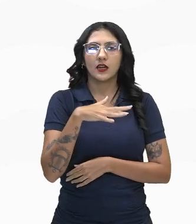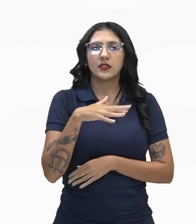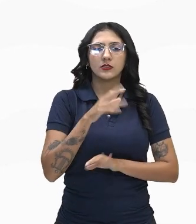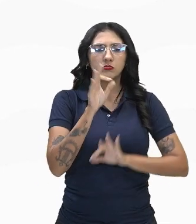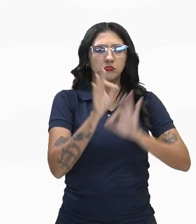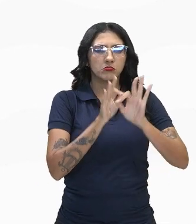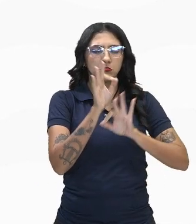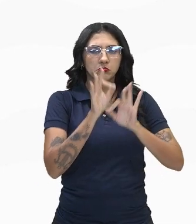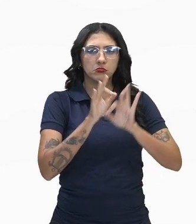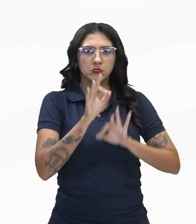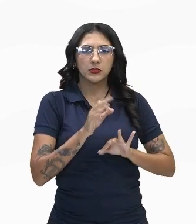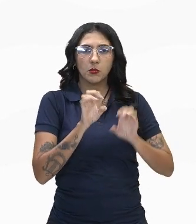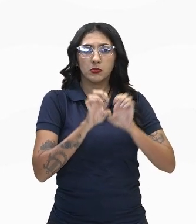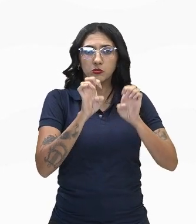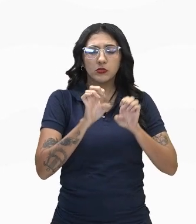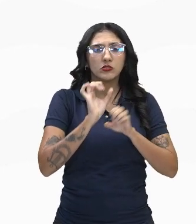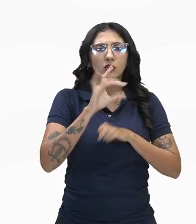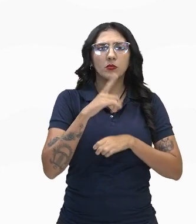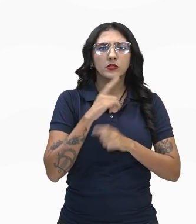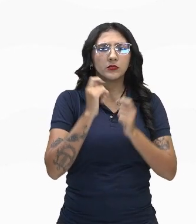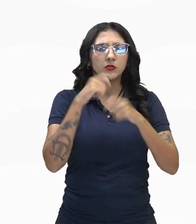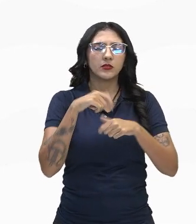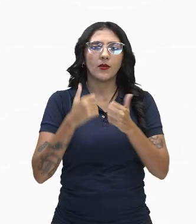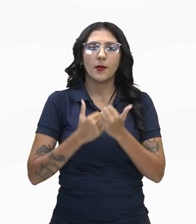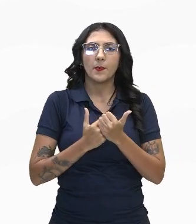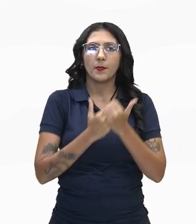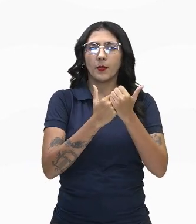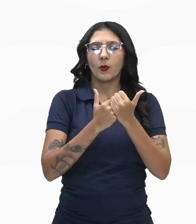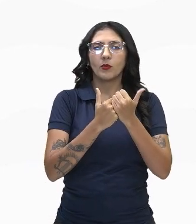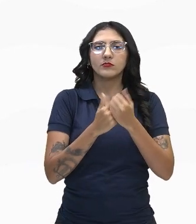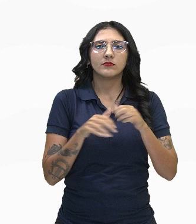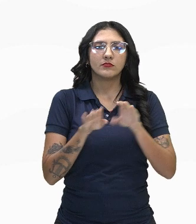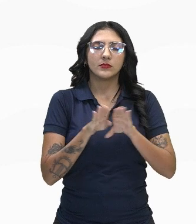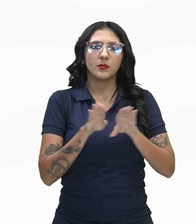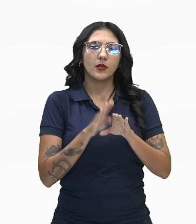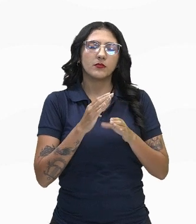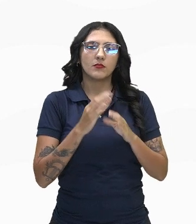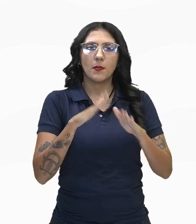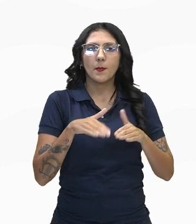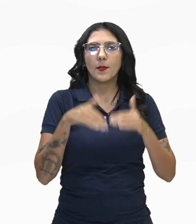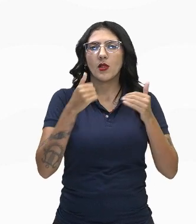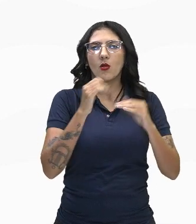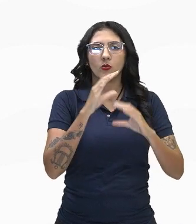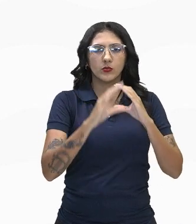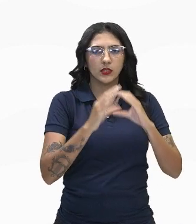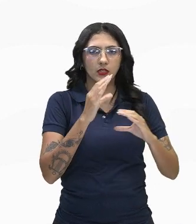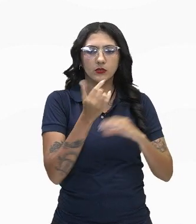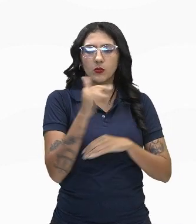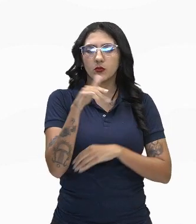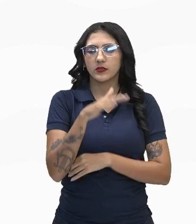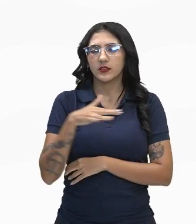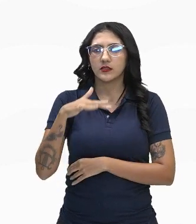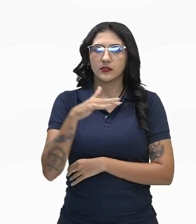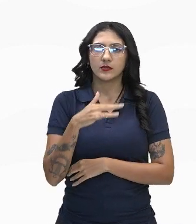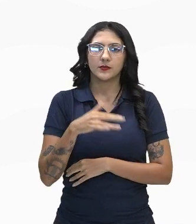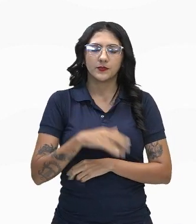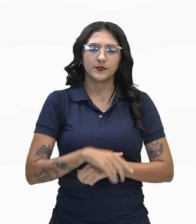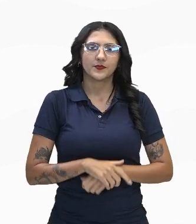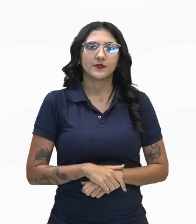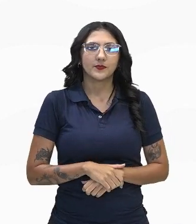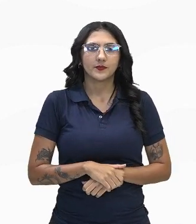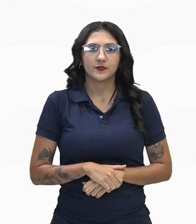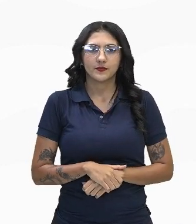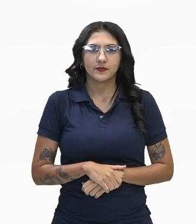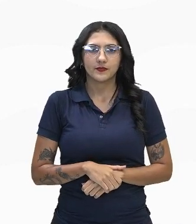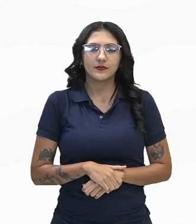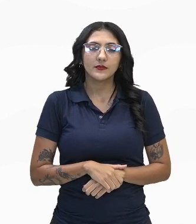básica só para dar aquele apoio logístico, aquele apoio de comunicação com as comunidades ali presentes. E a gente